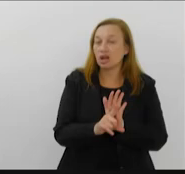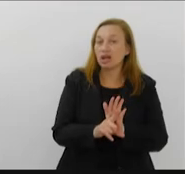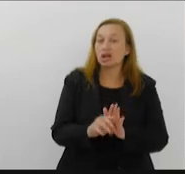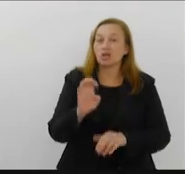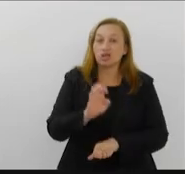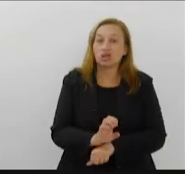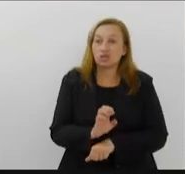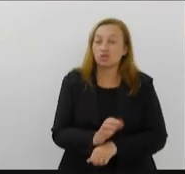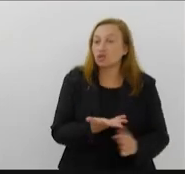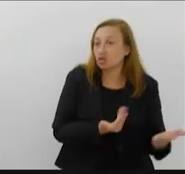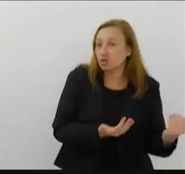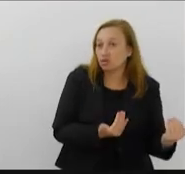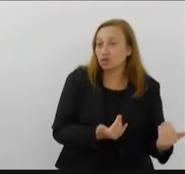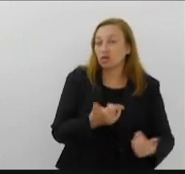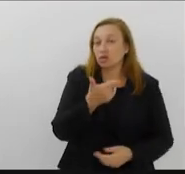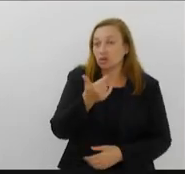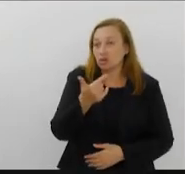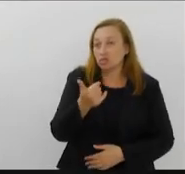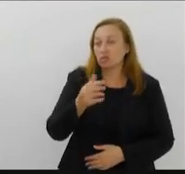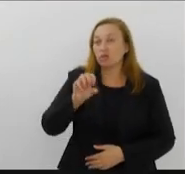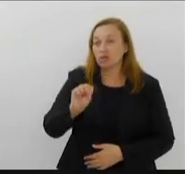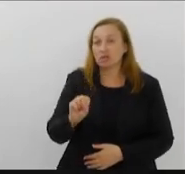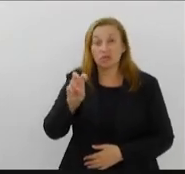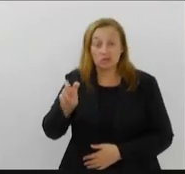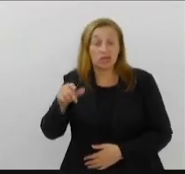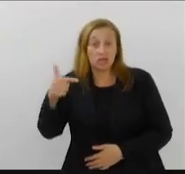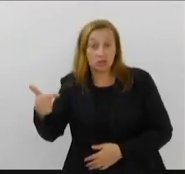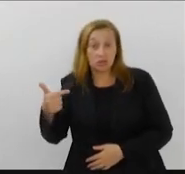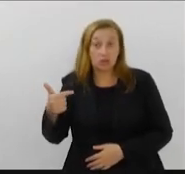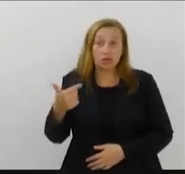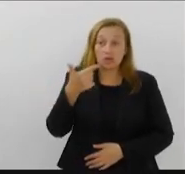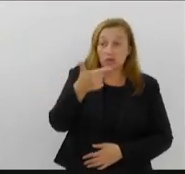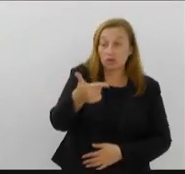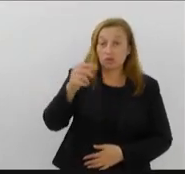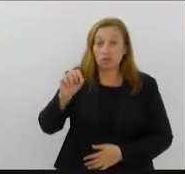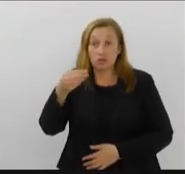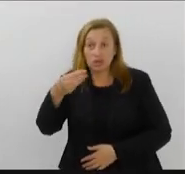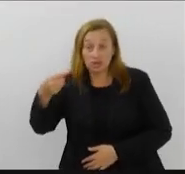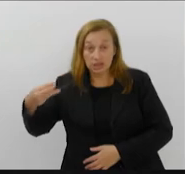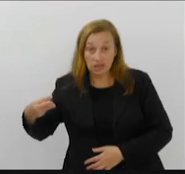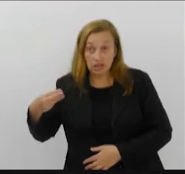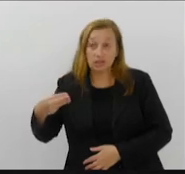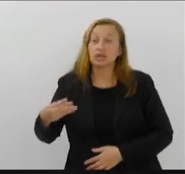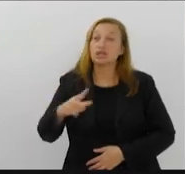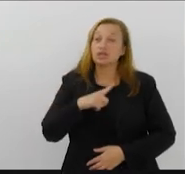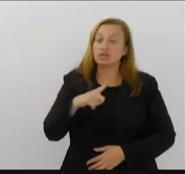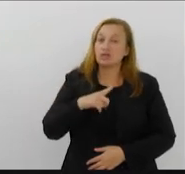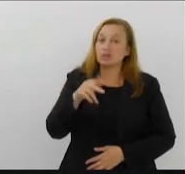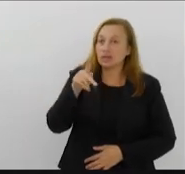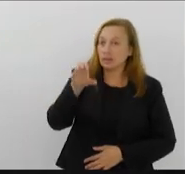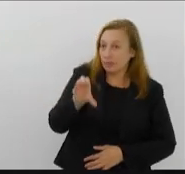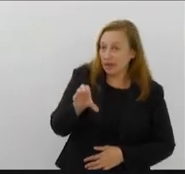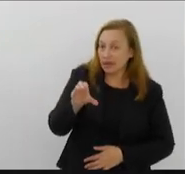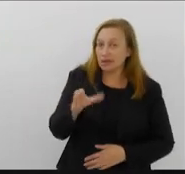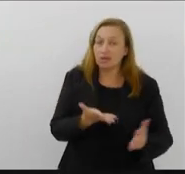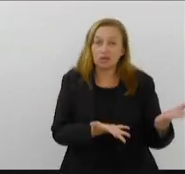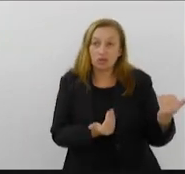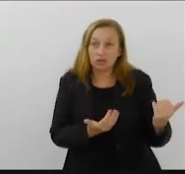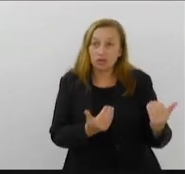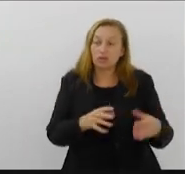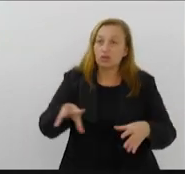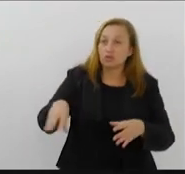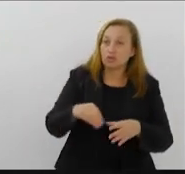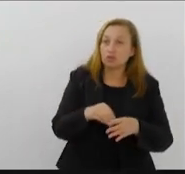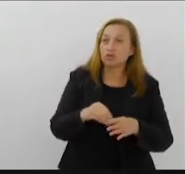a Lei 12.852, de 2013. Como antes do Estatuto da Juventude, nós tivemos a PEC da Juventude, que se constituiu como a